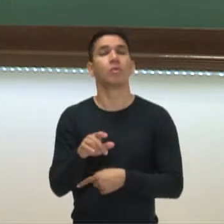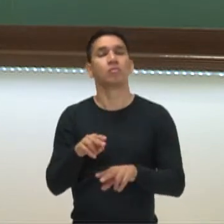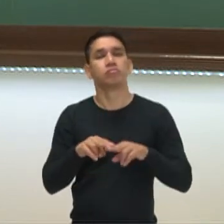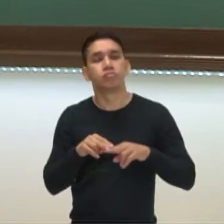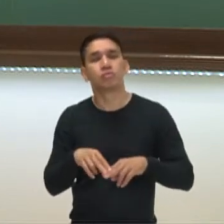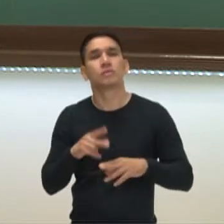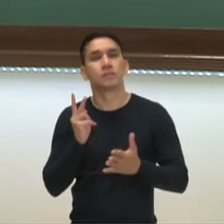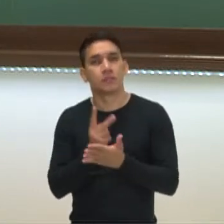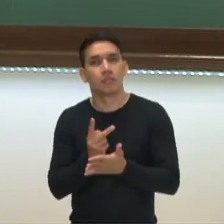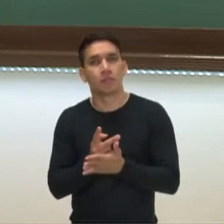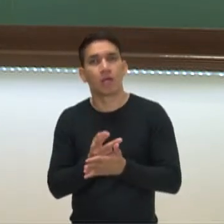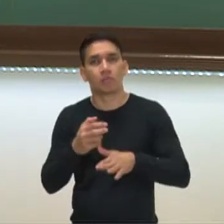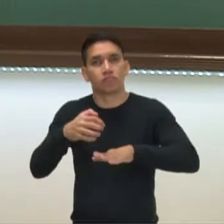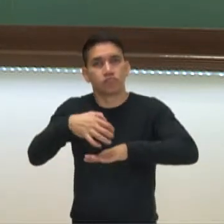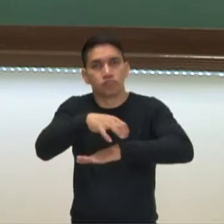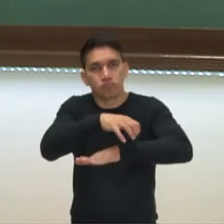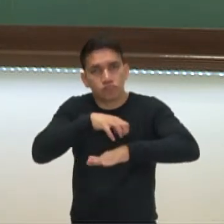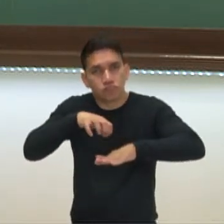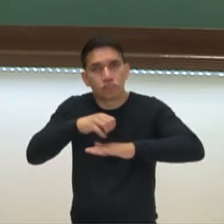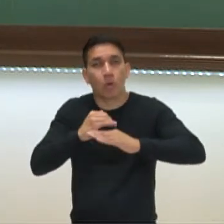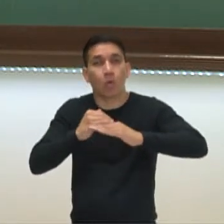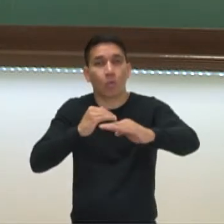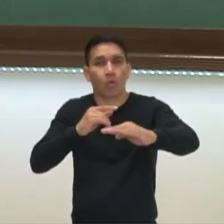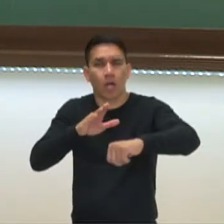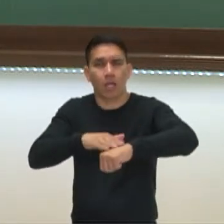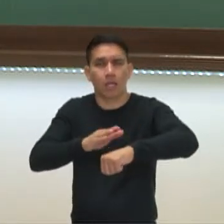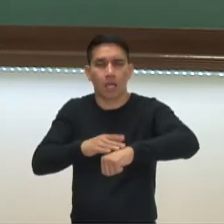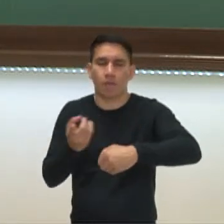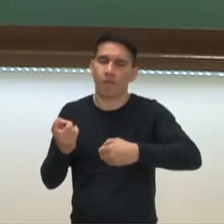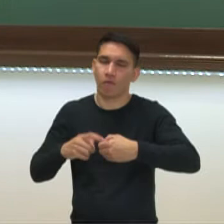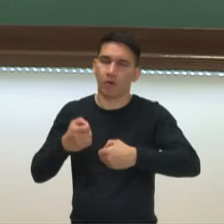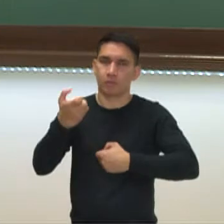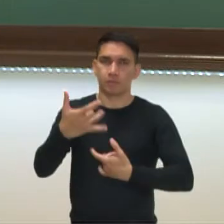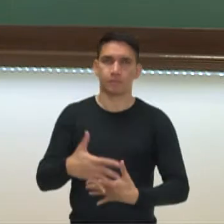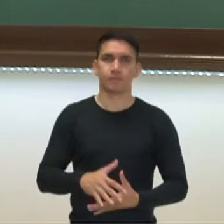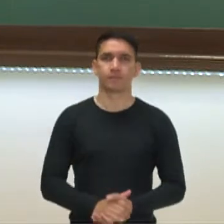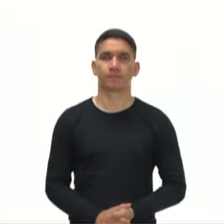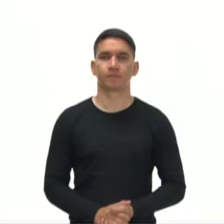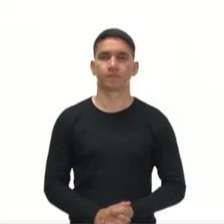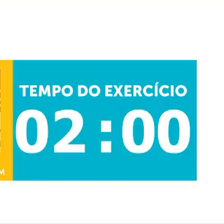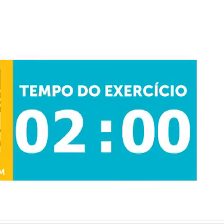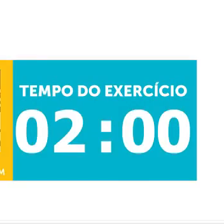elétrica é constante, tá? Tempo para vocês fazerem, o professor já volta para explicar.